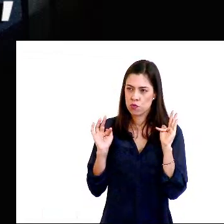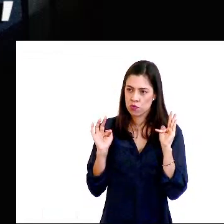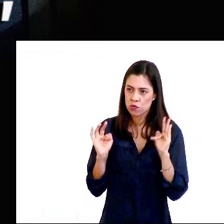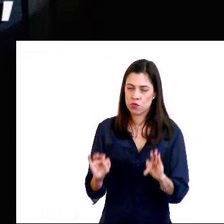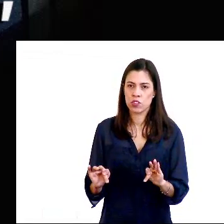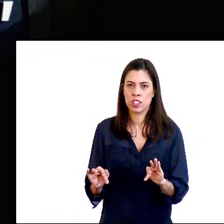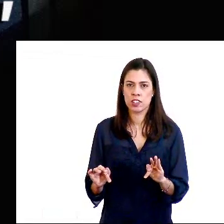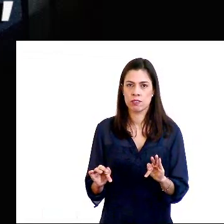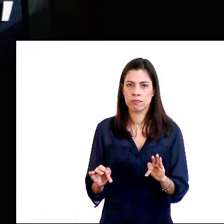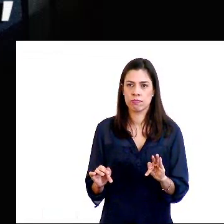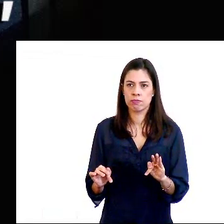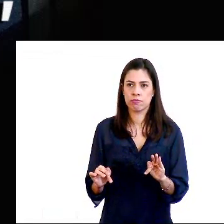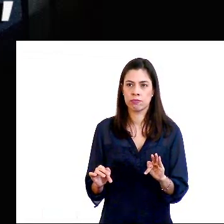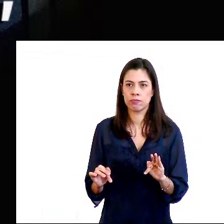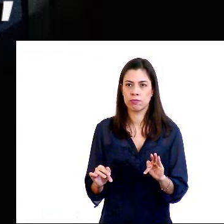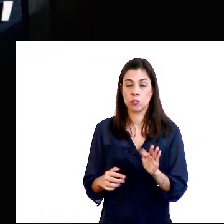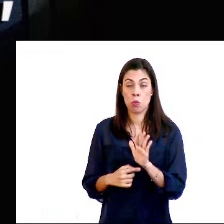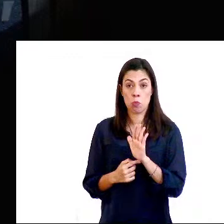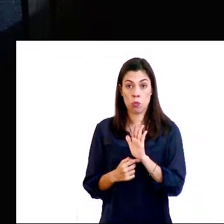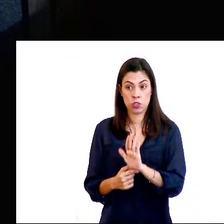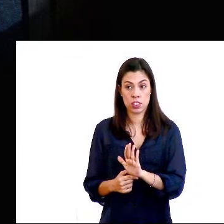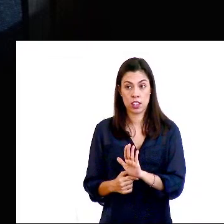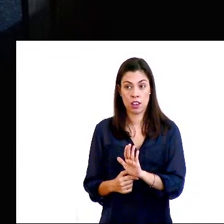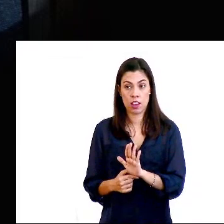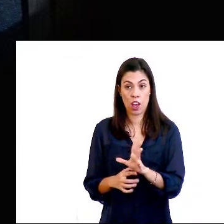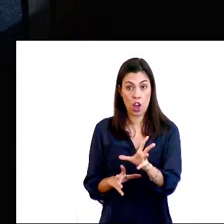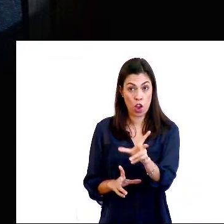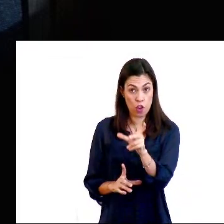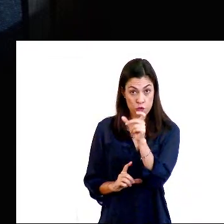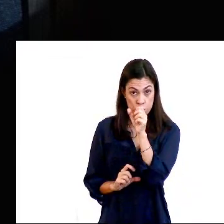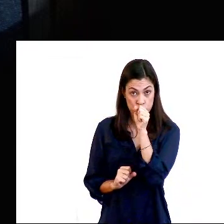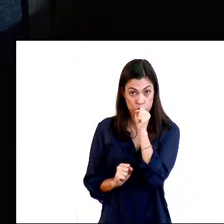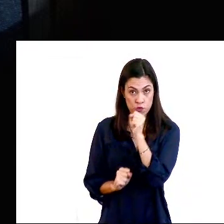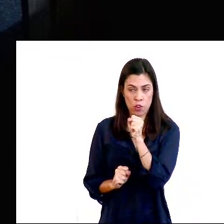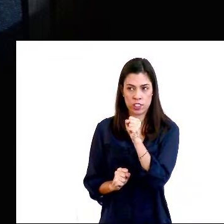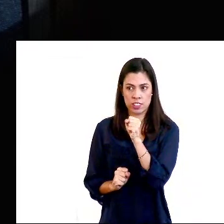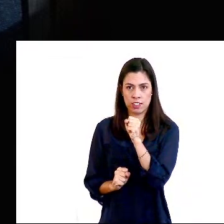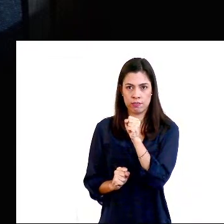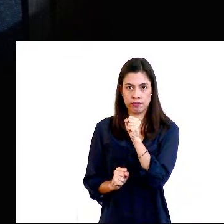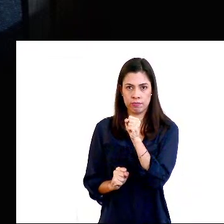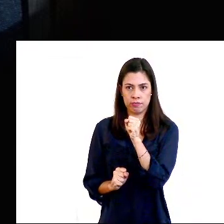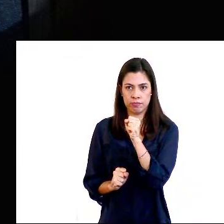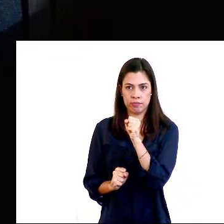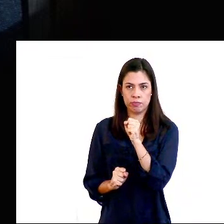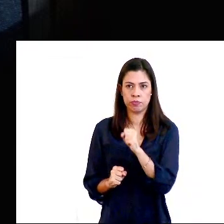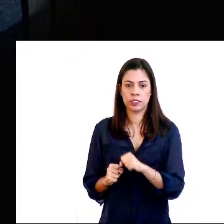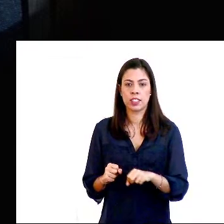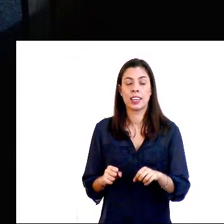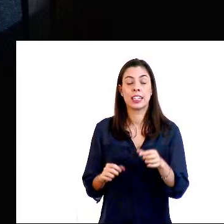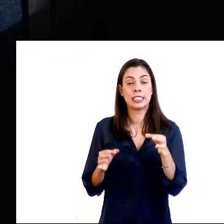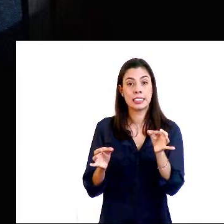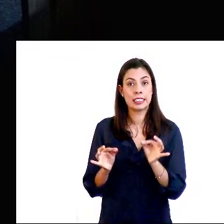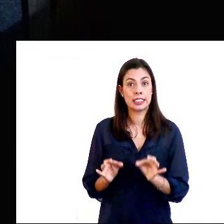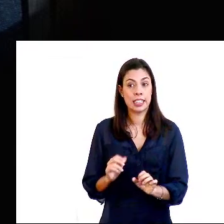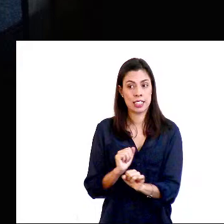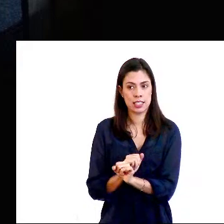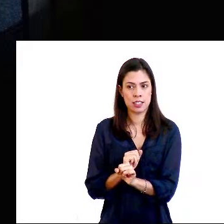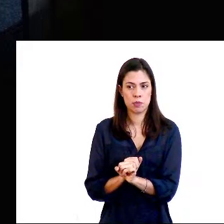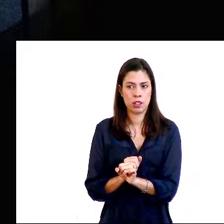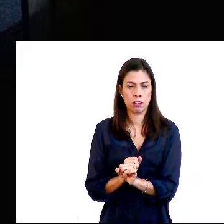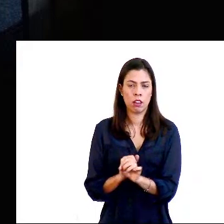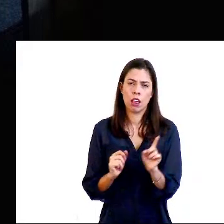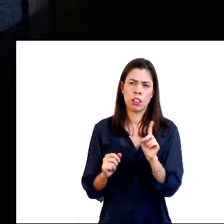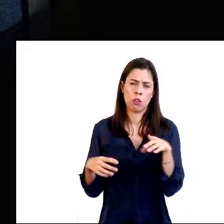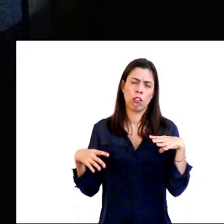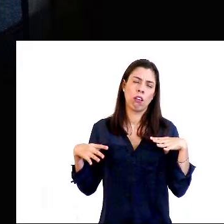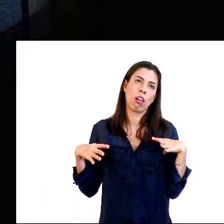a plena certeza da esperança. Para que não vos torneis indolentes, mas imitadores daqueles